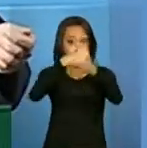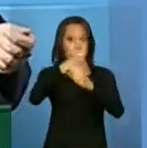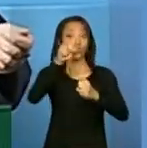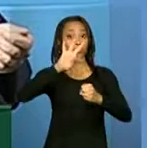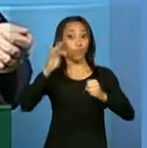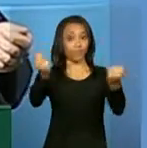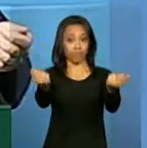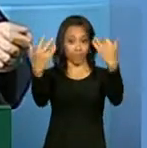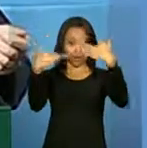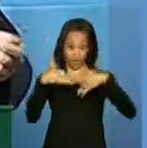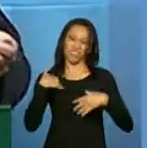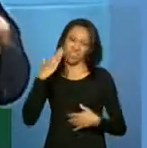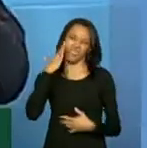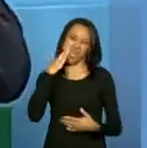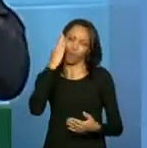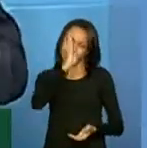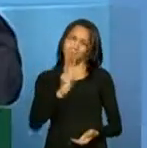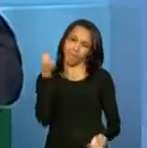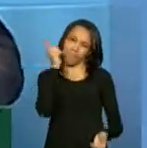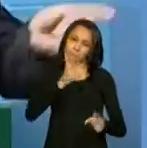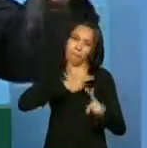meio que sabe que o Brasil é que vai ganhar, né, gente?